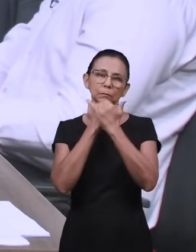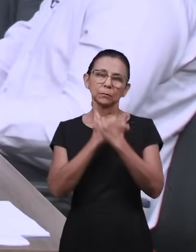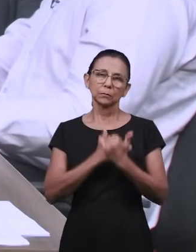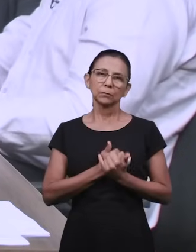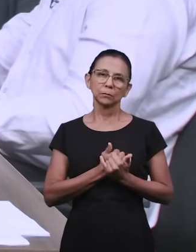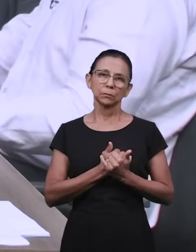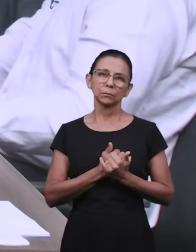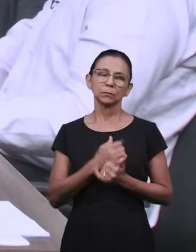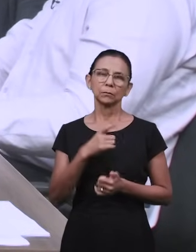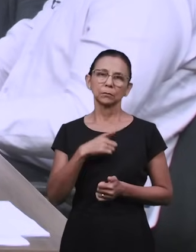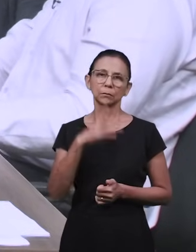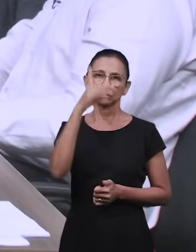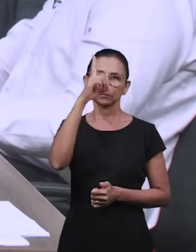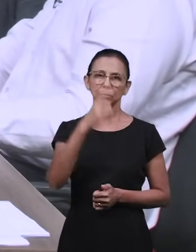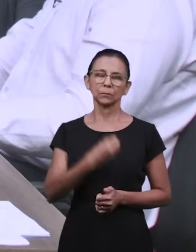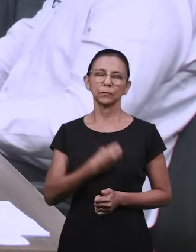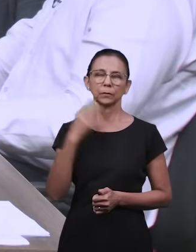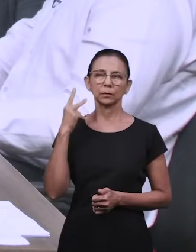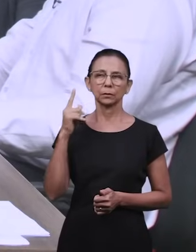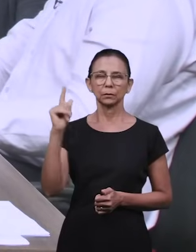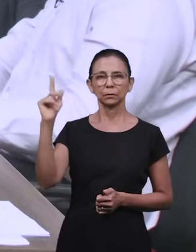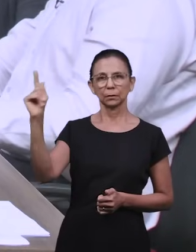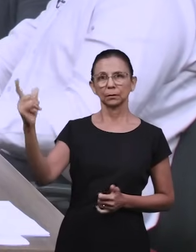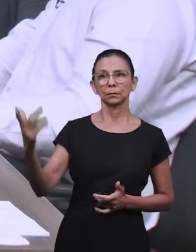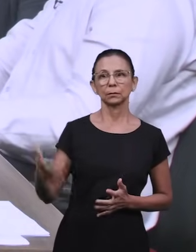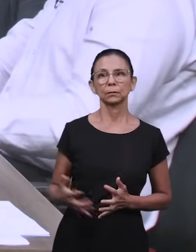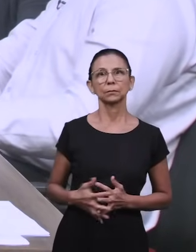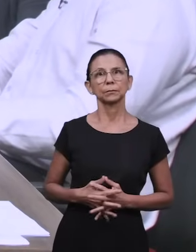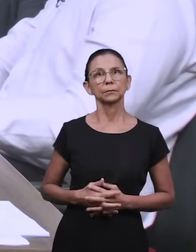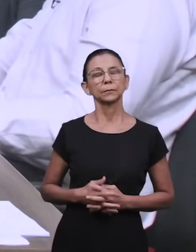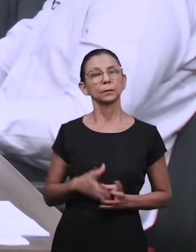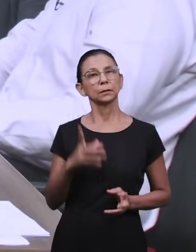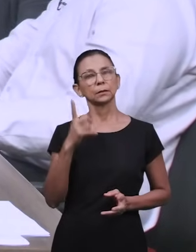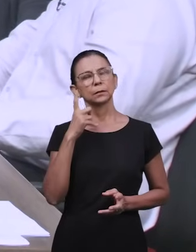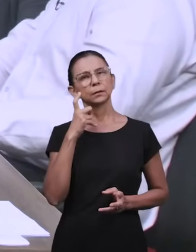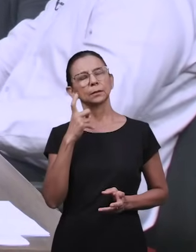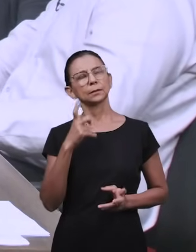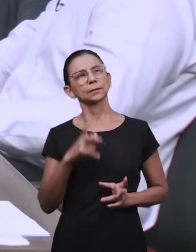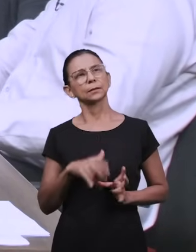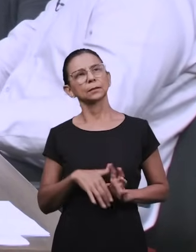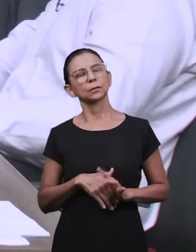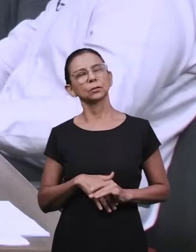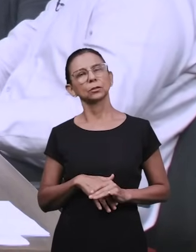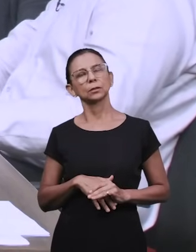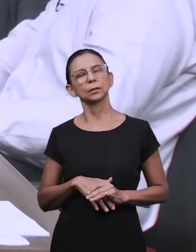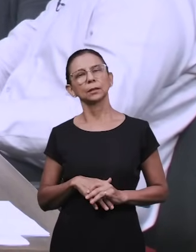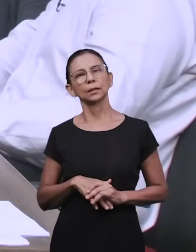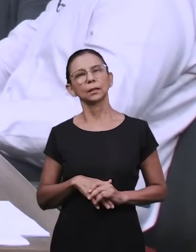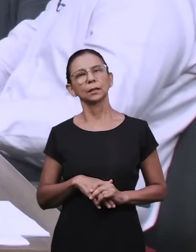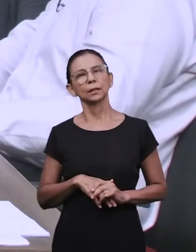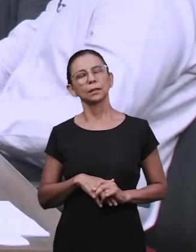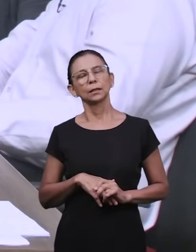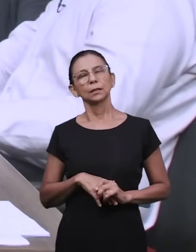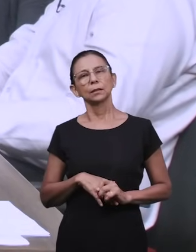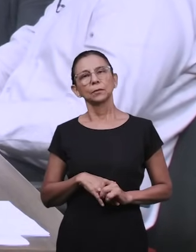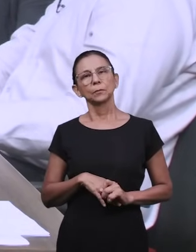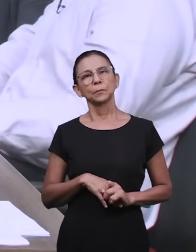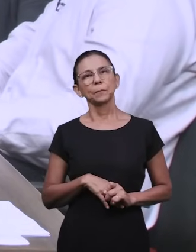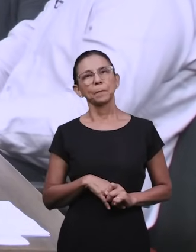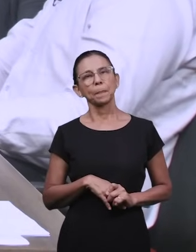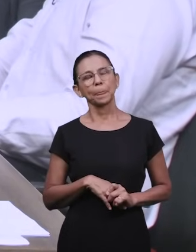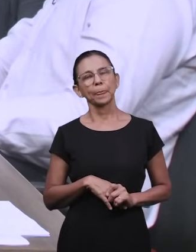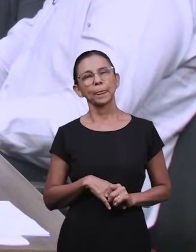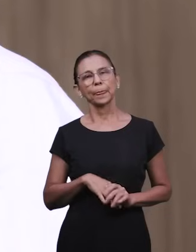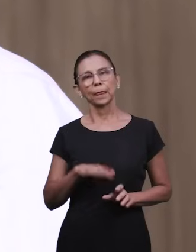vida eterna. Interessante como Deus desperta esse entendimento no coração de cada um de nós. O